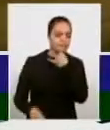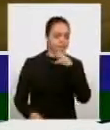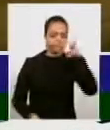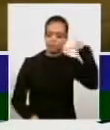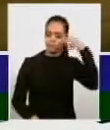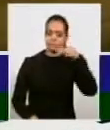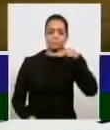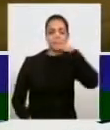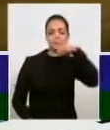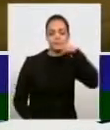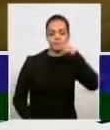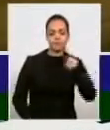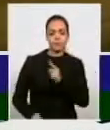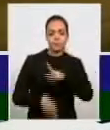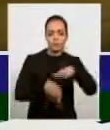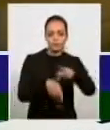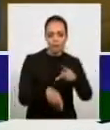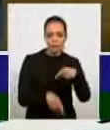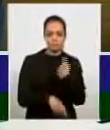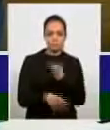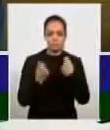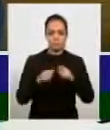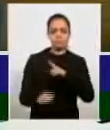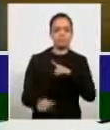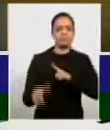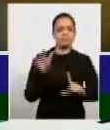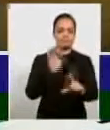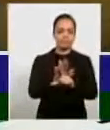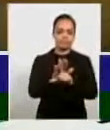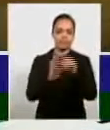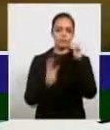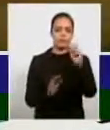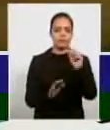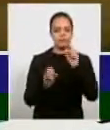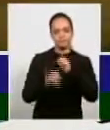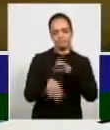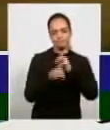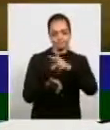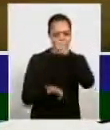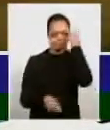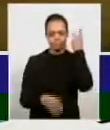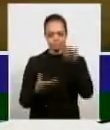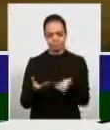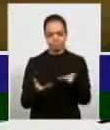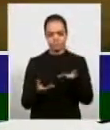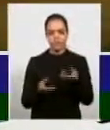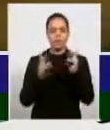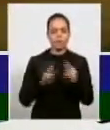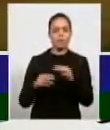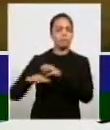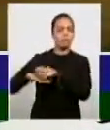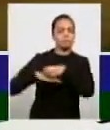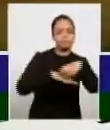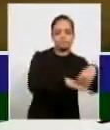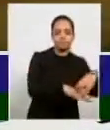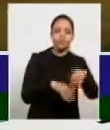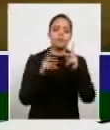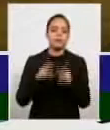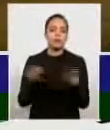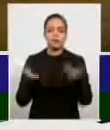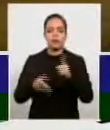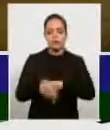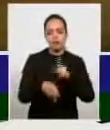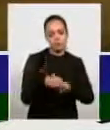Infelizmente, vereador Márcio Nobre, no nosso país nós temos que ter leis para poder educar as pessoas. Assim é no trânsito, assim